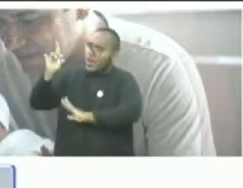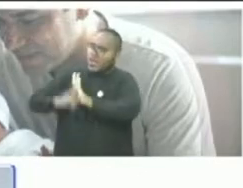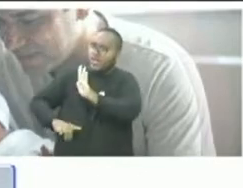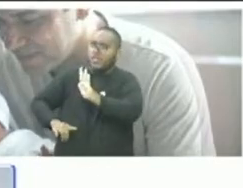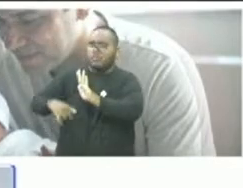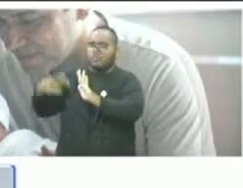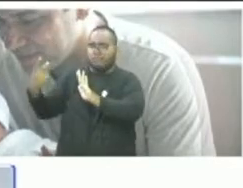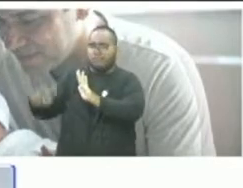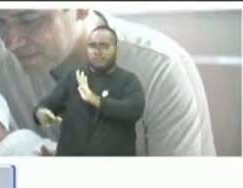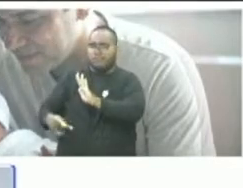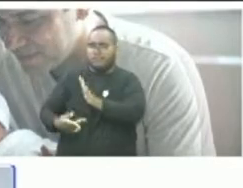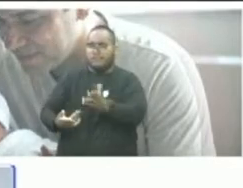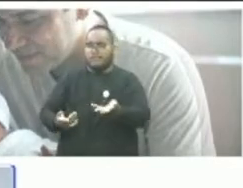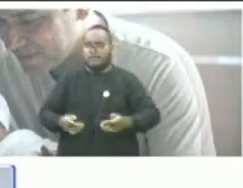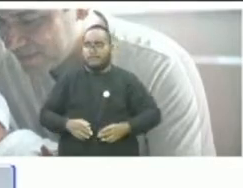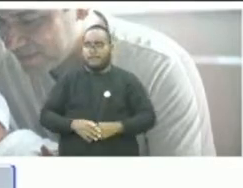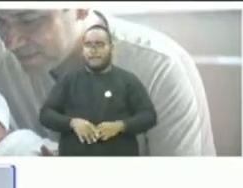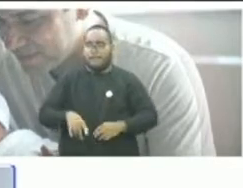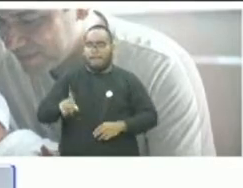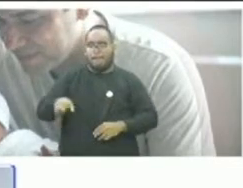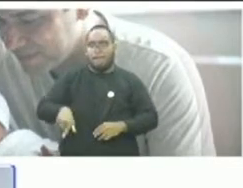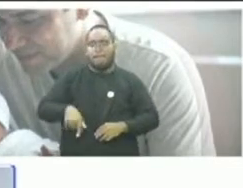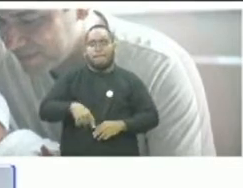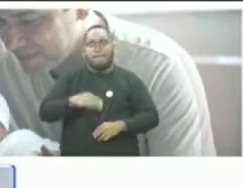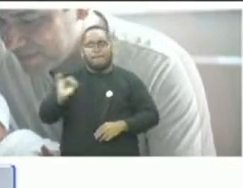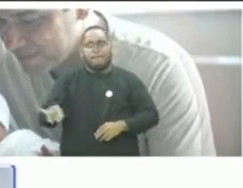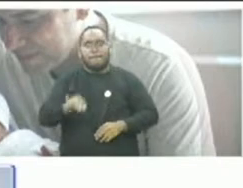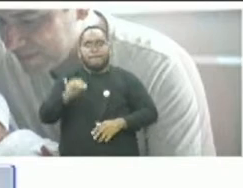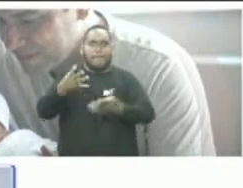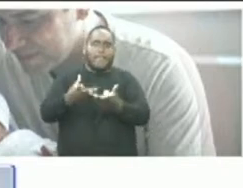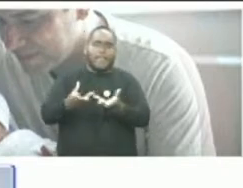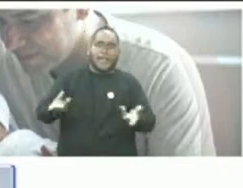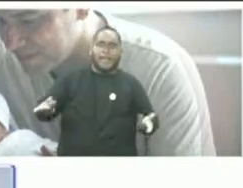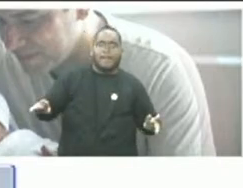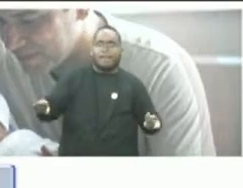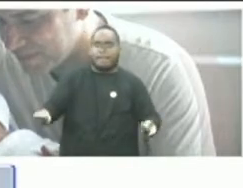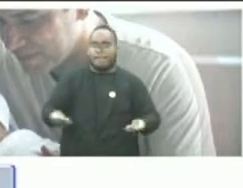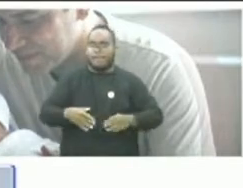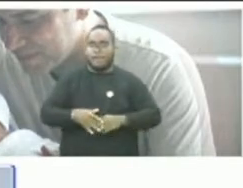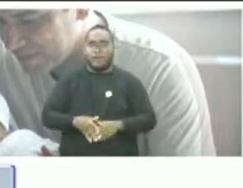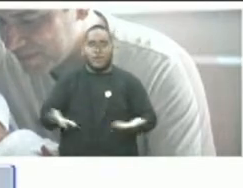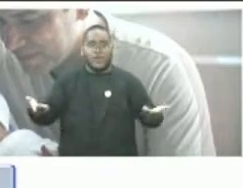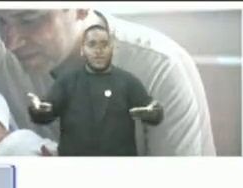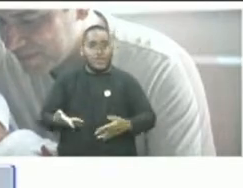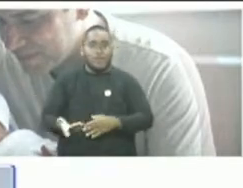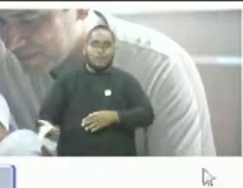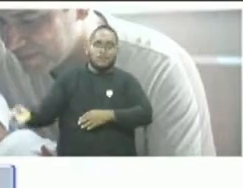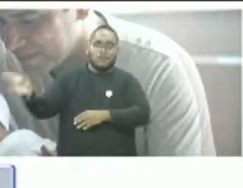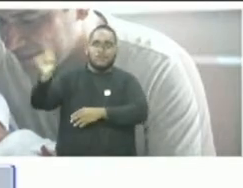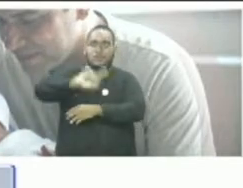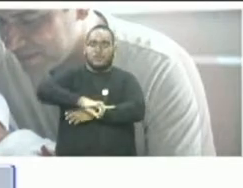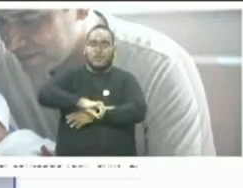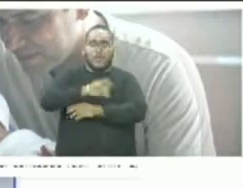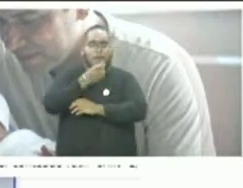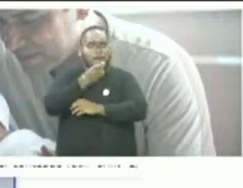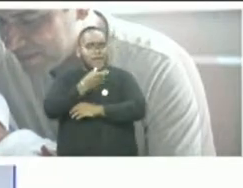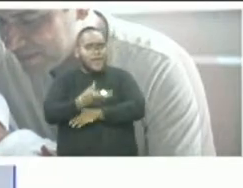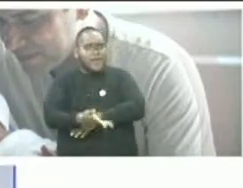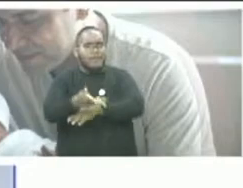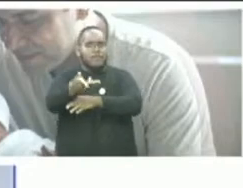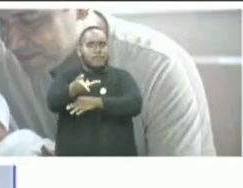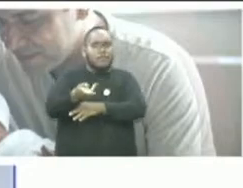muito importante, e esse dia foi muito bom, tudo que nós ouvimos aqui,